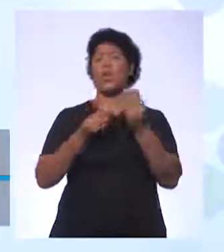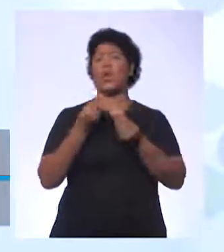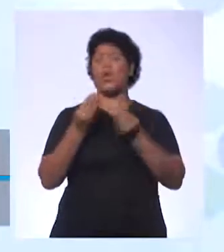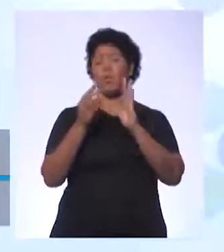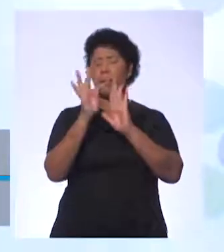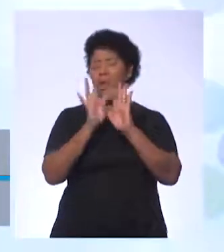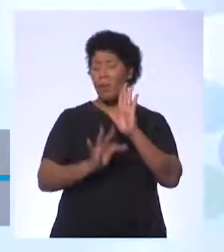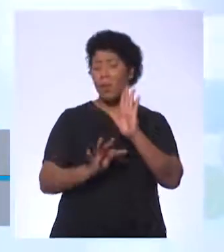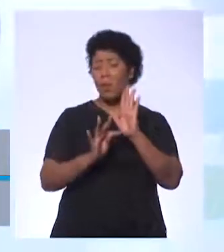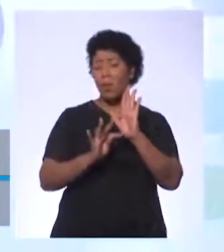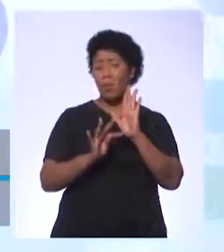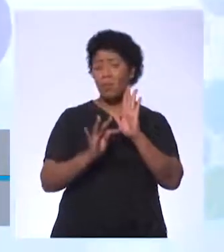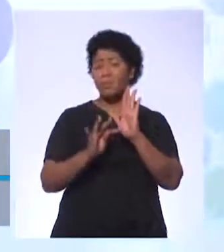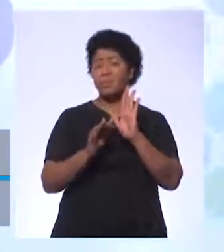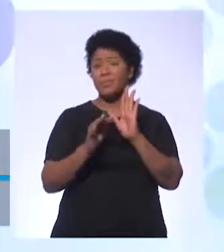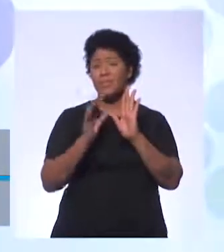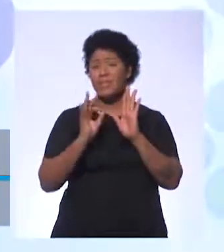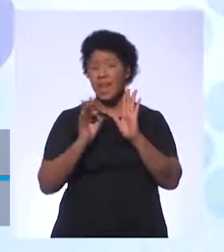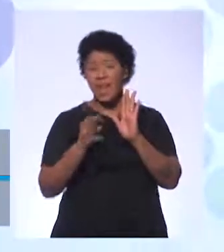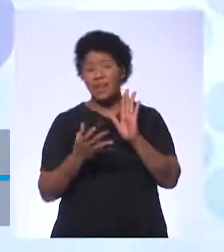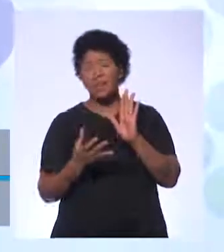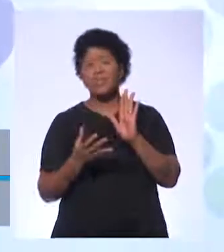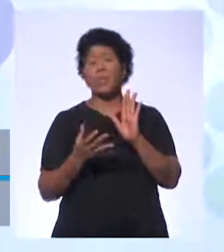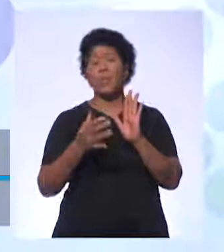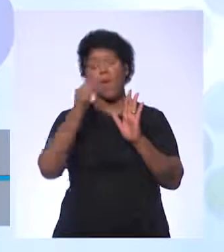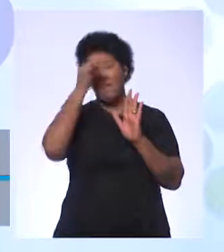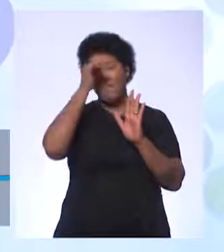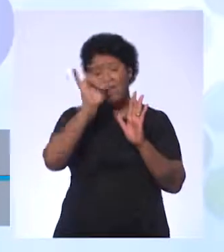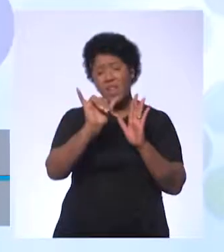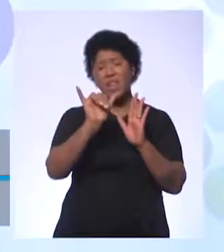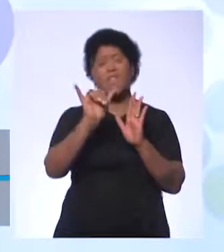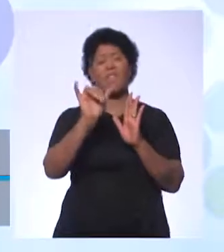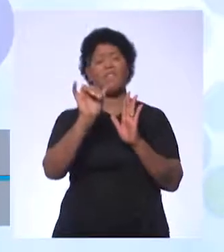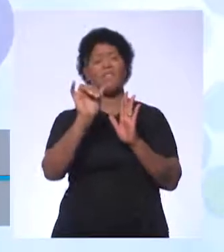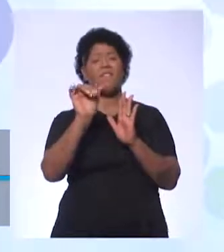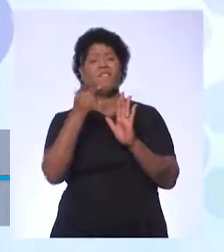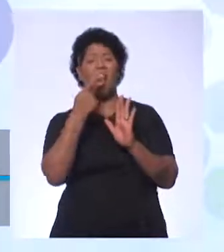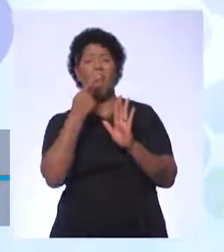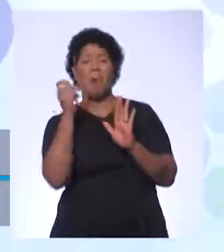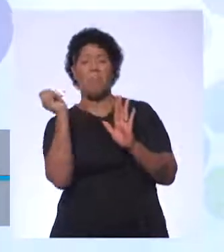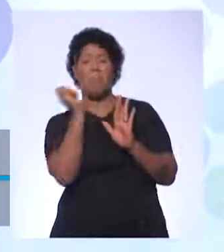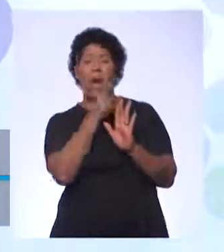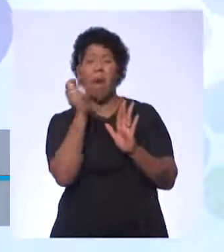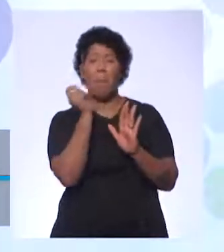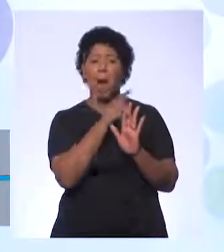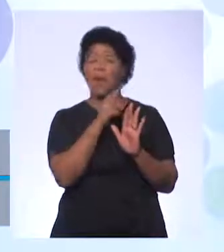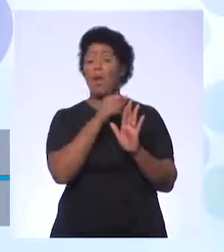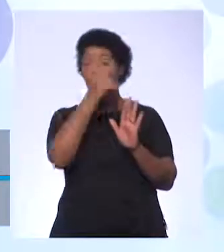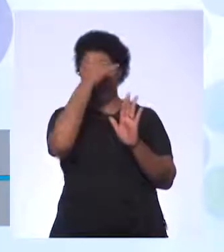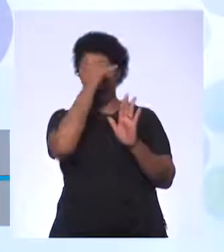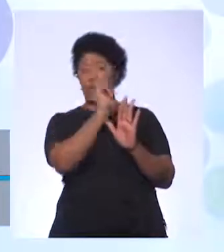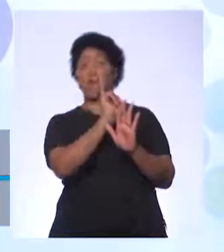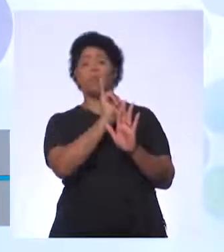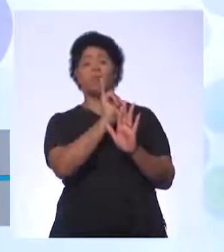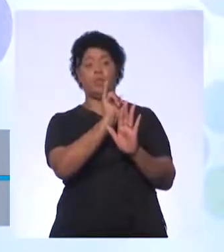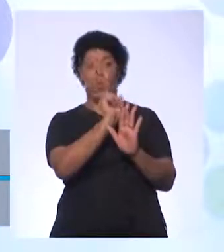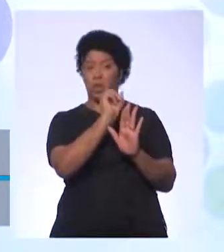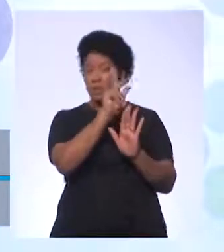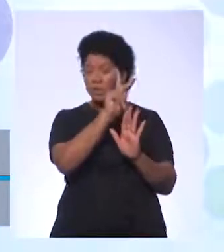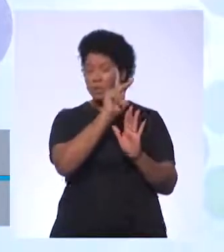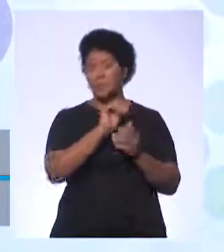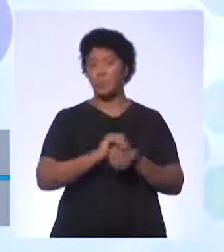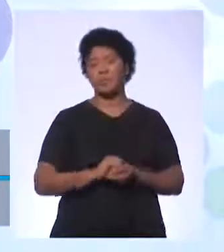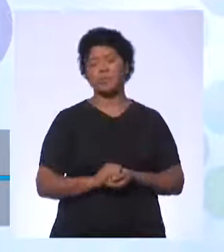assim, pejorativas, de baixo calão. Então, evitar não colocar no texto nesse momento, tá? Porque você irá apresentar. E nós